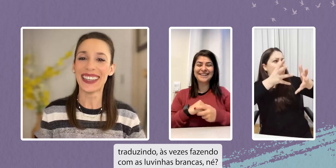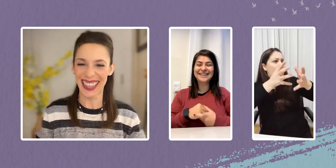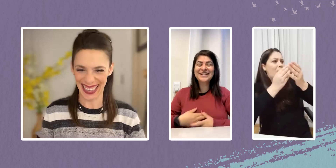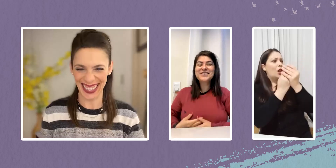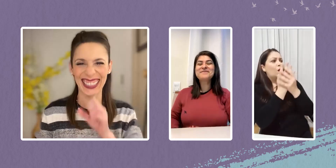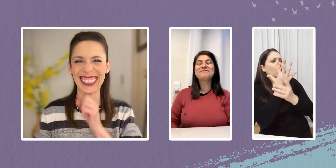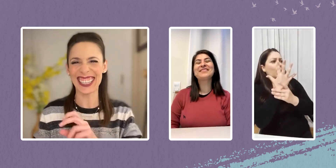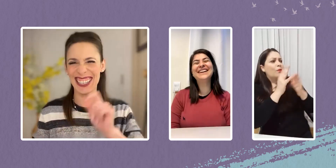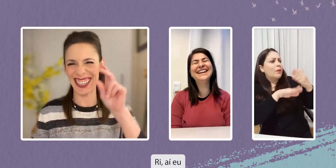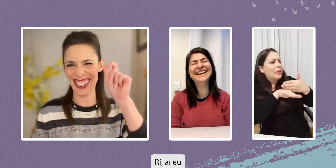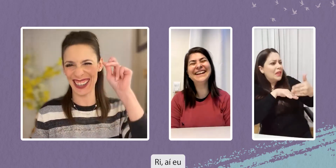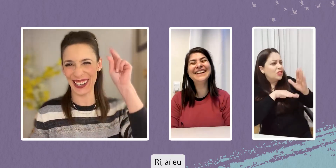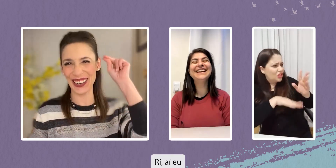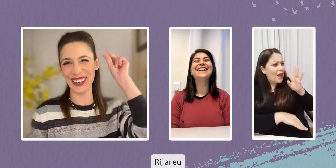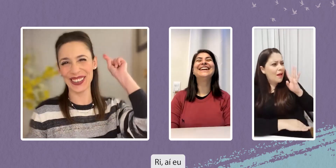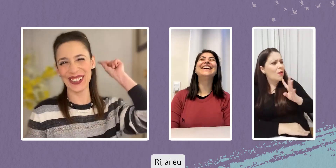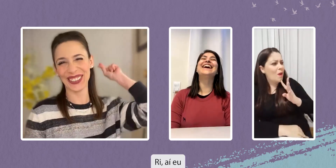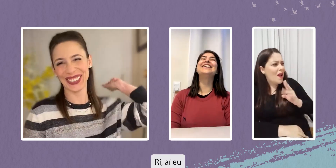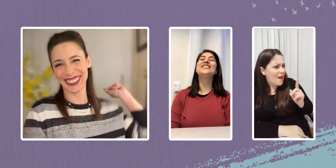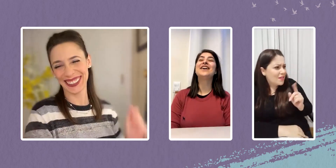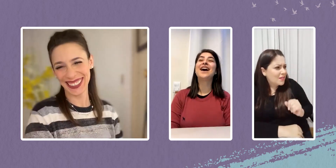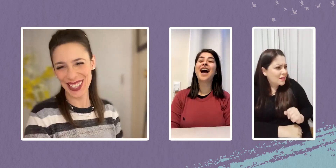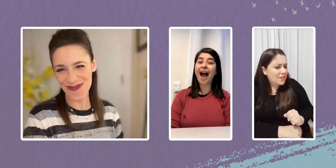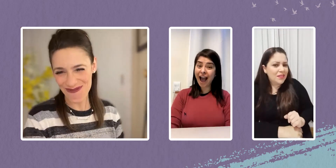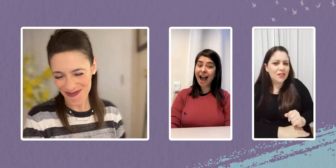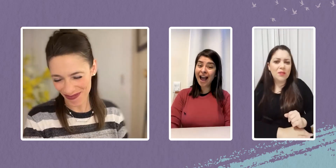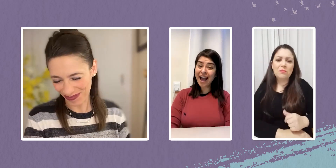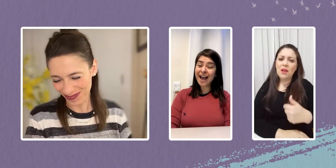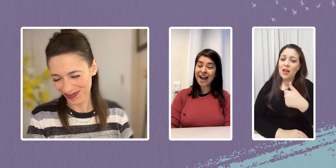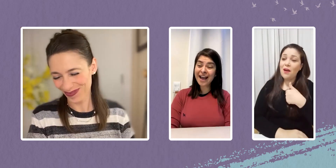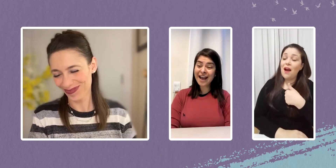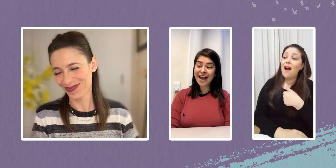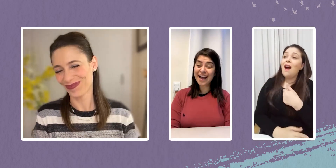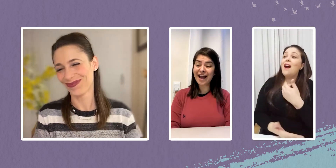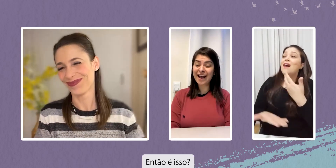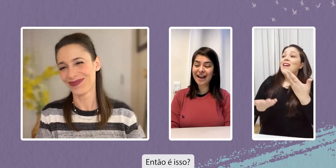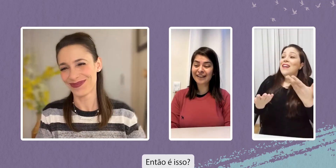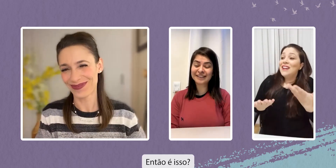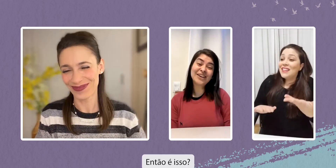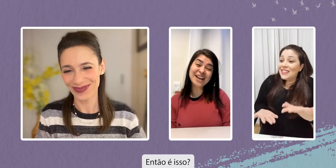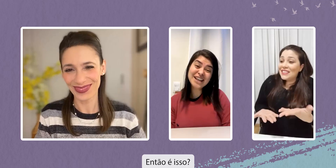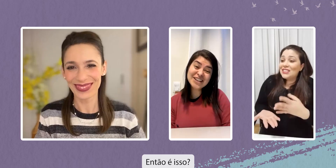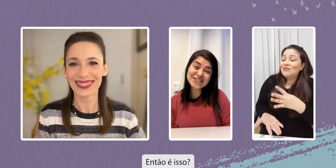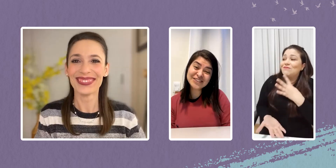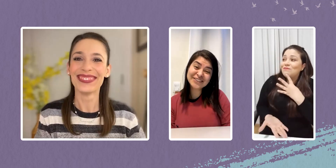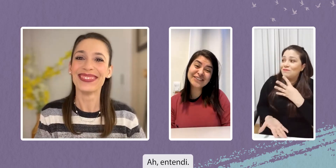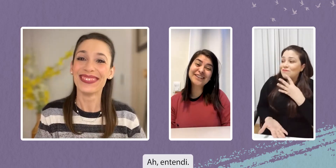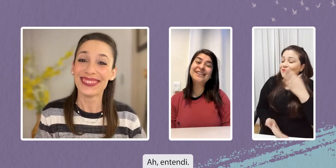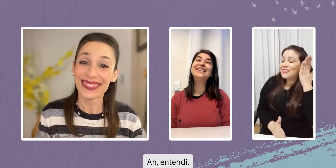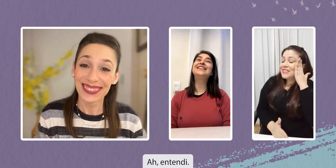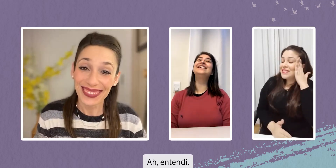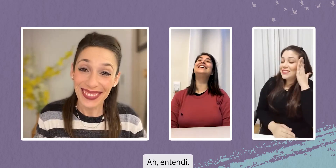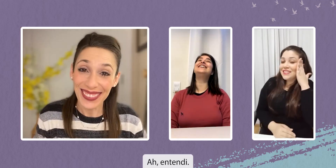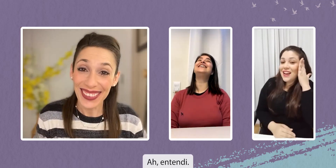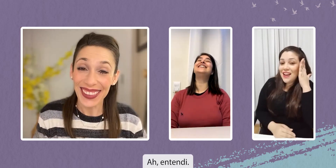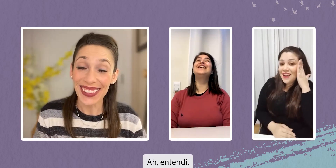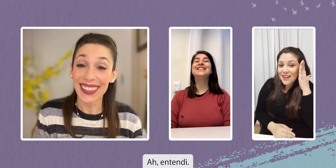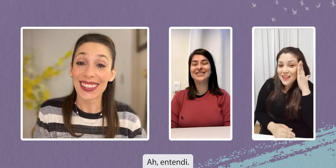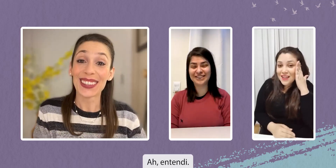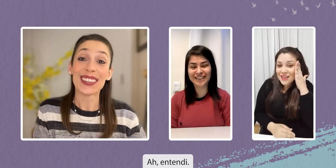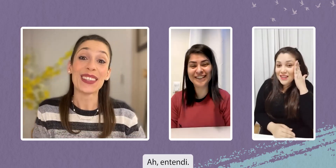brancas, né? Aí eu, ah. Então é isso?